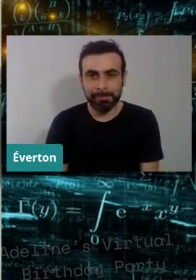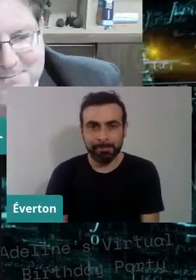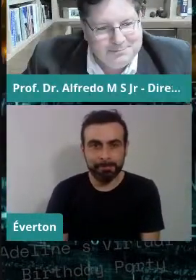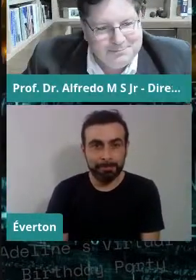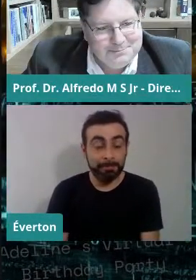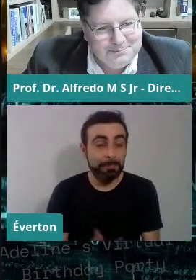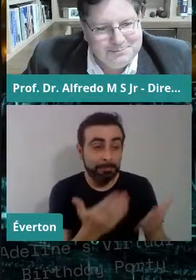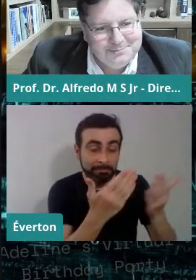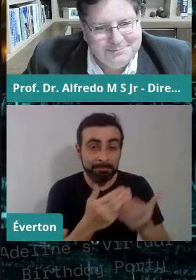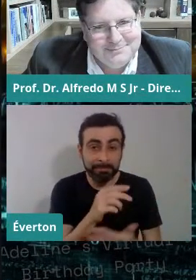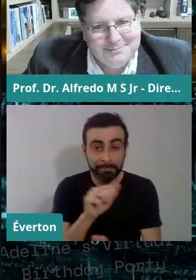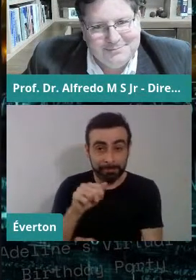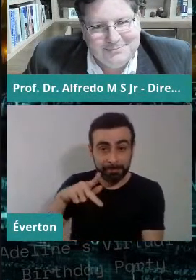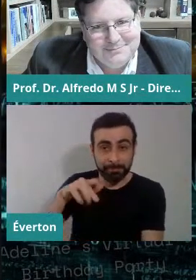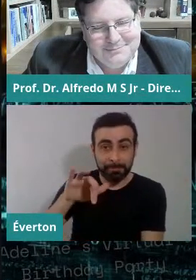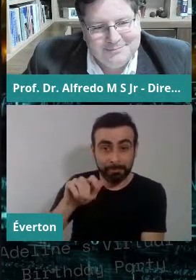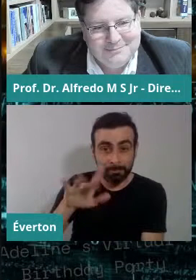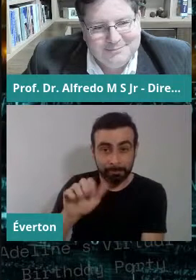Anália.